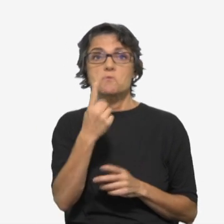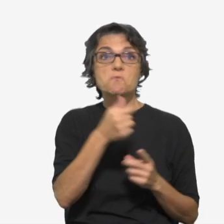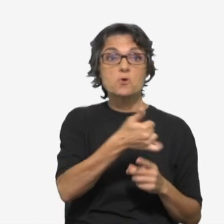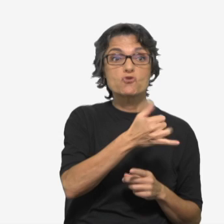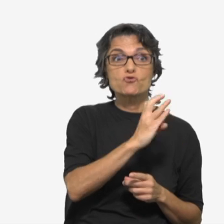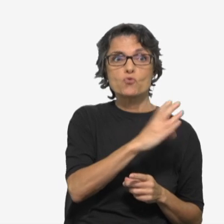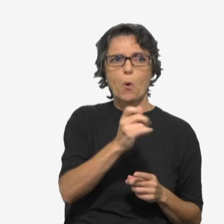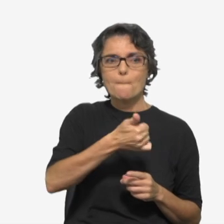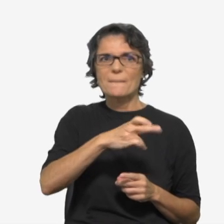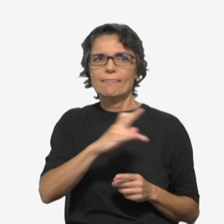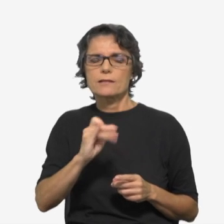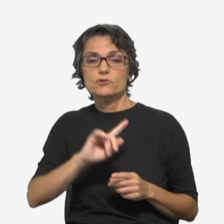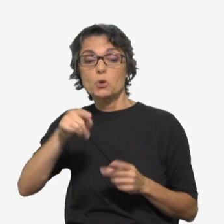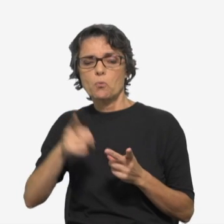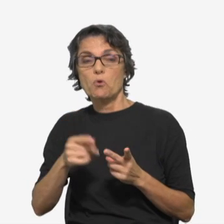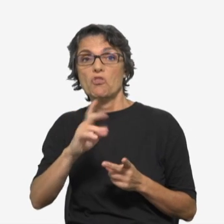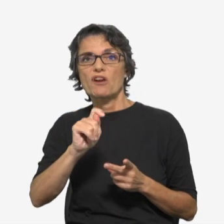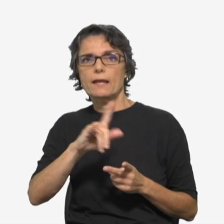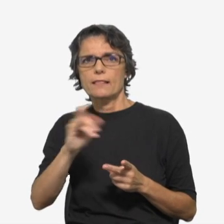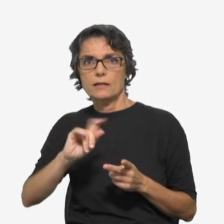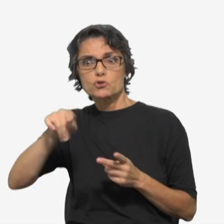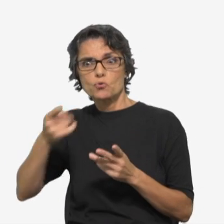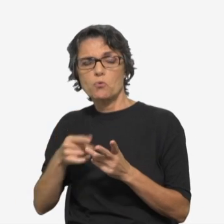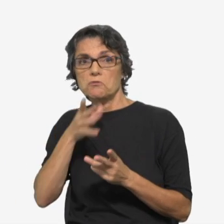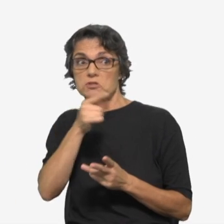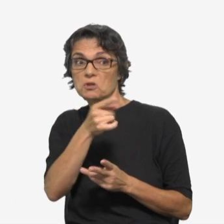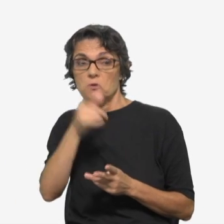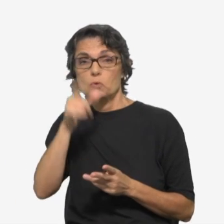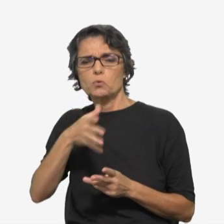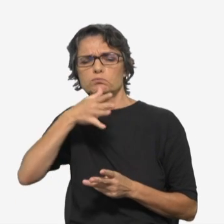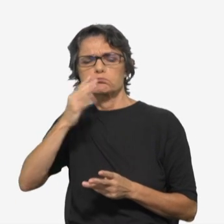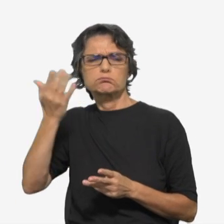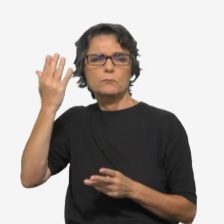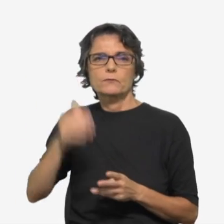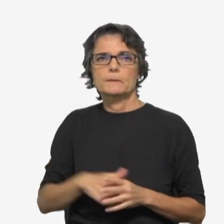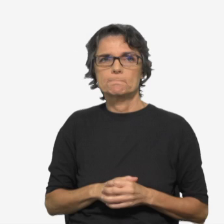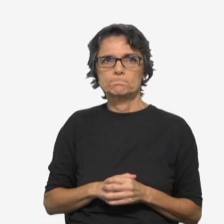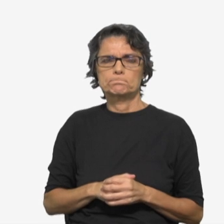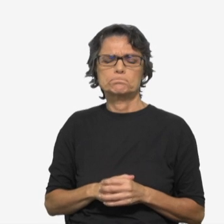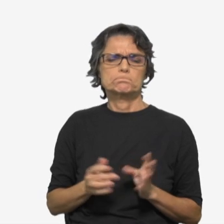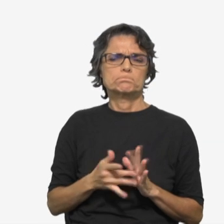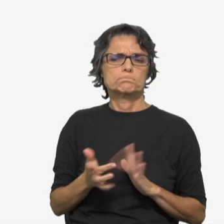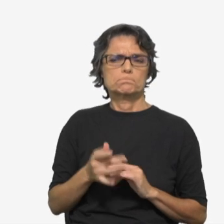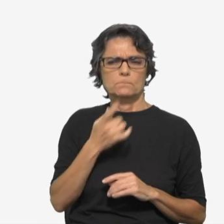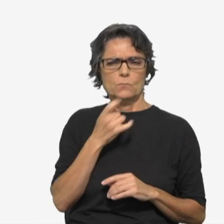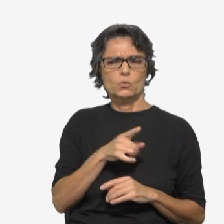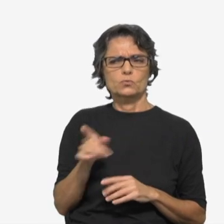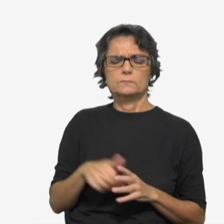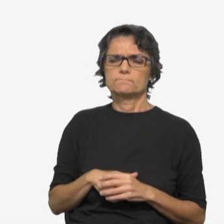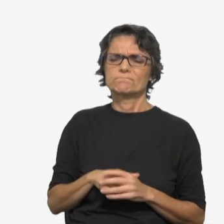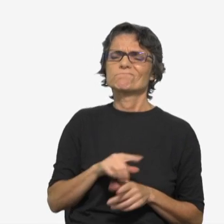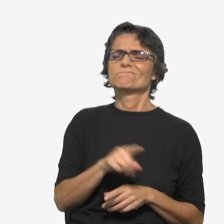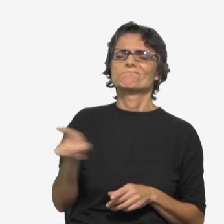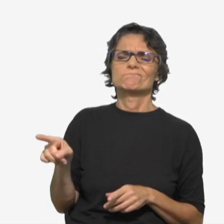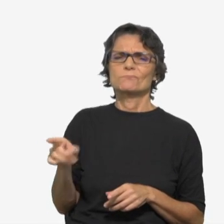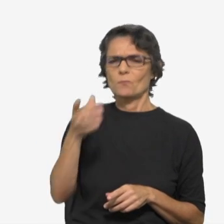Batista, outros Elias e outros um dos profetas. Jesus então perguntou-lhes: E